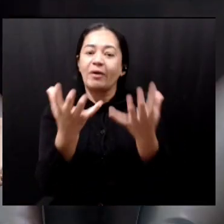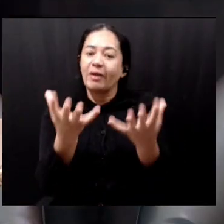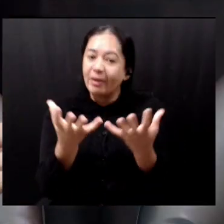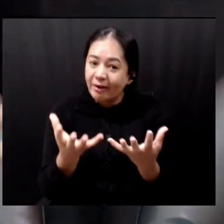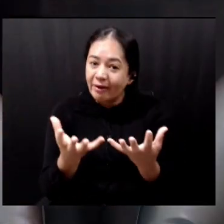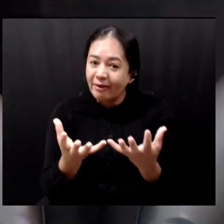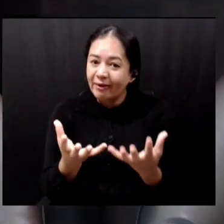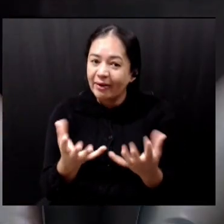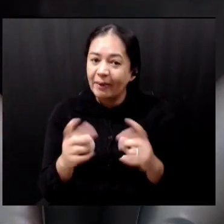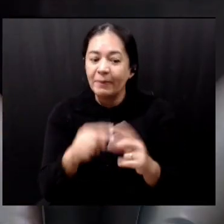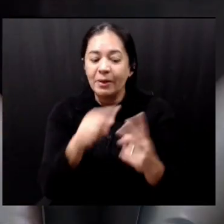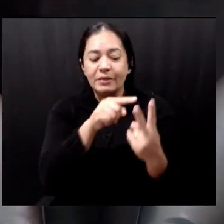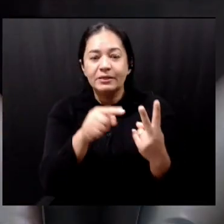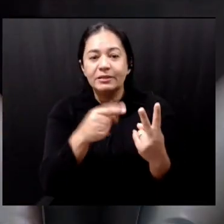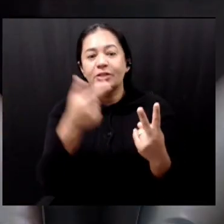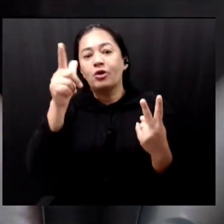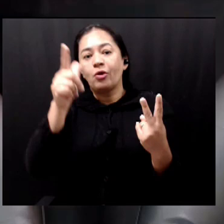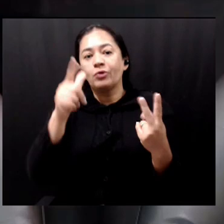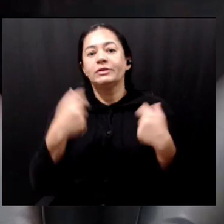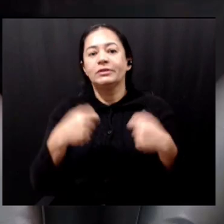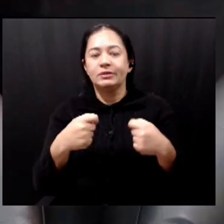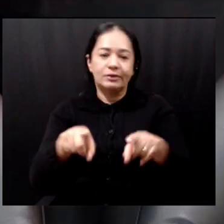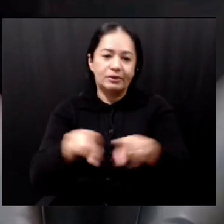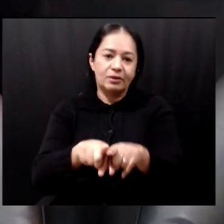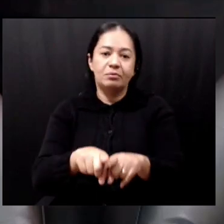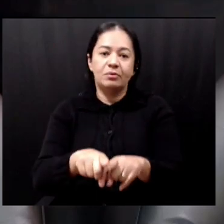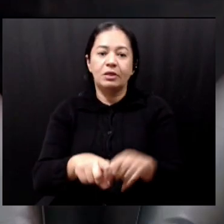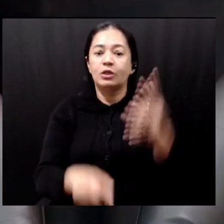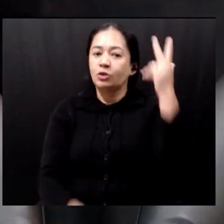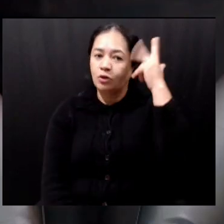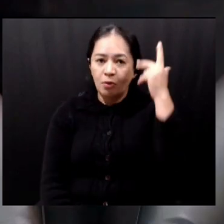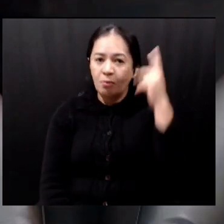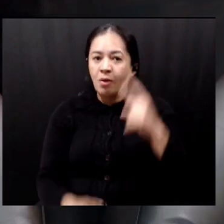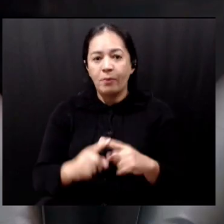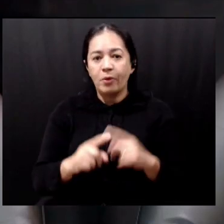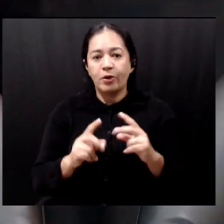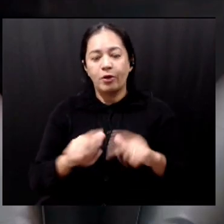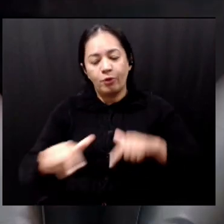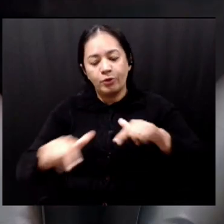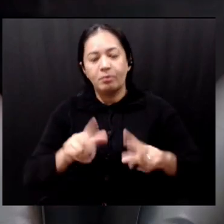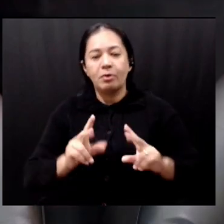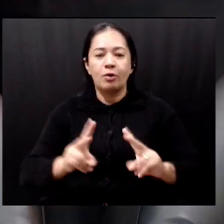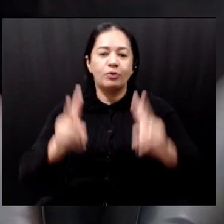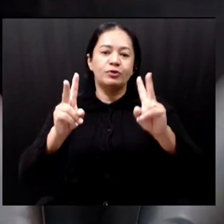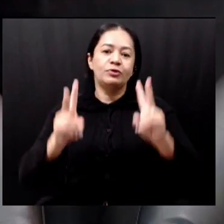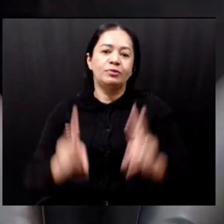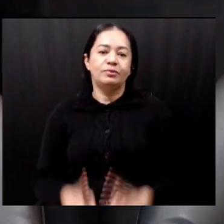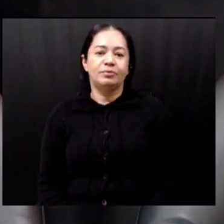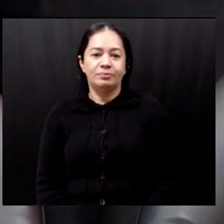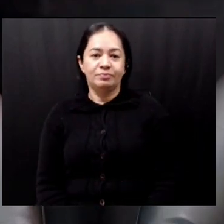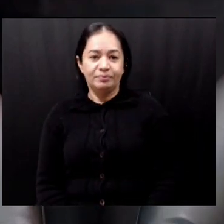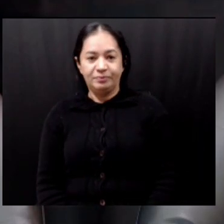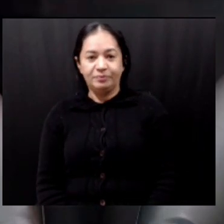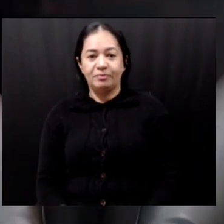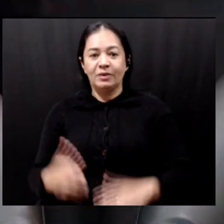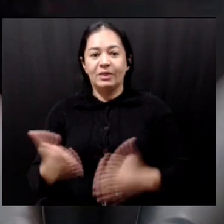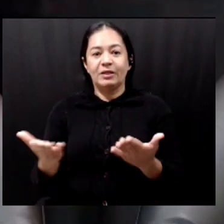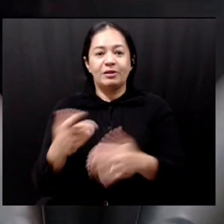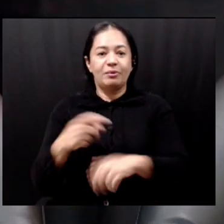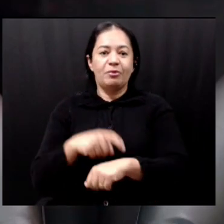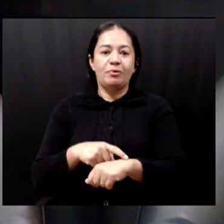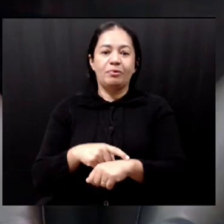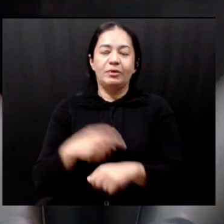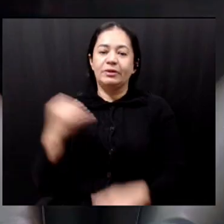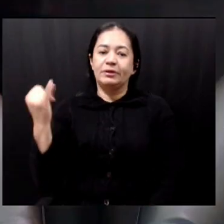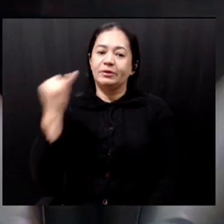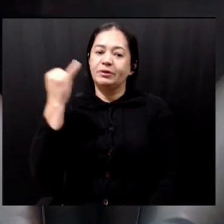outras demandas também, totalmente compreensível, porque o trabalho continua acontecendo. Exato. Né? Então, esse momento das férias é super importante, porque